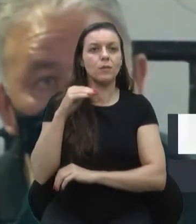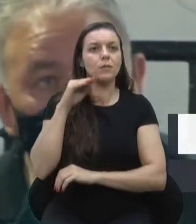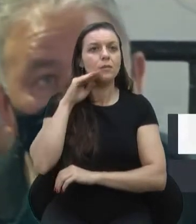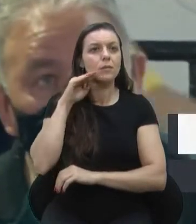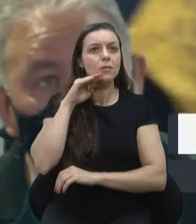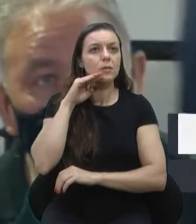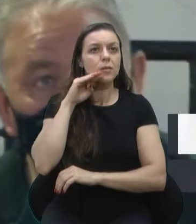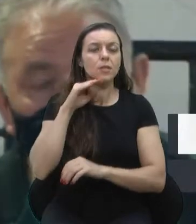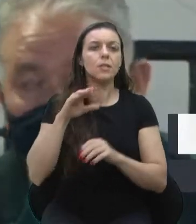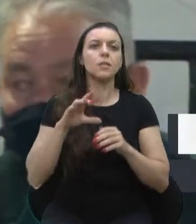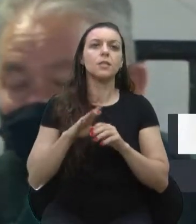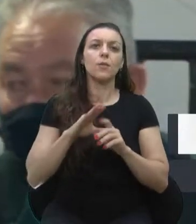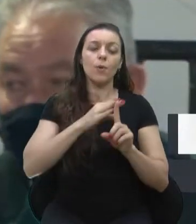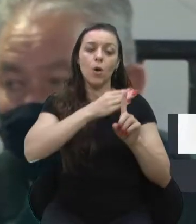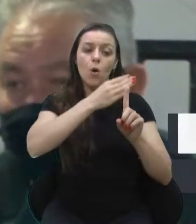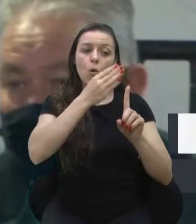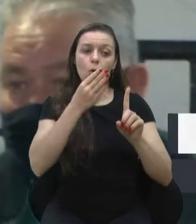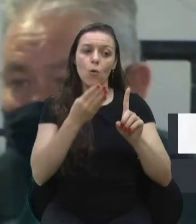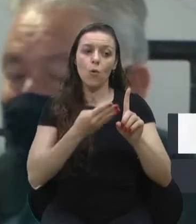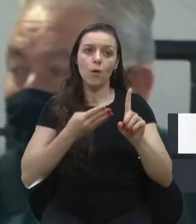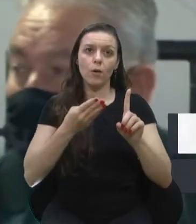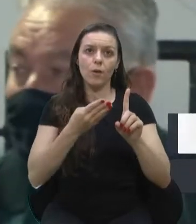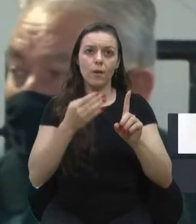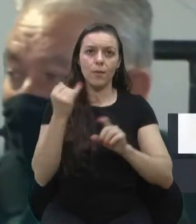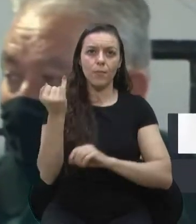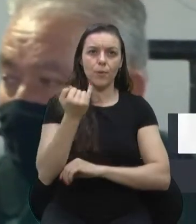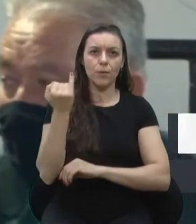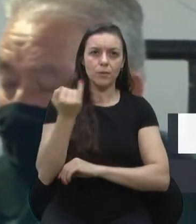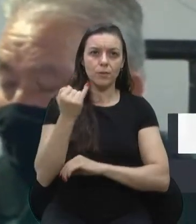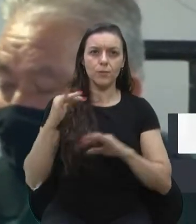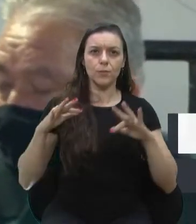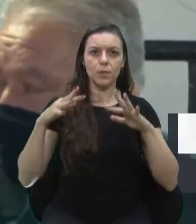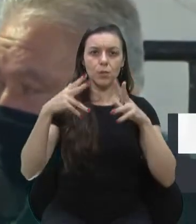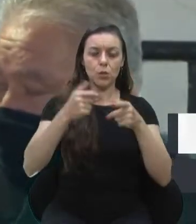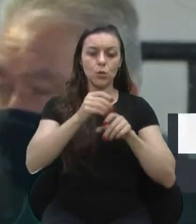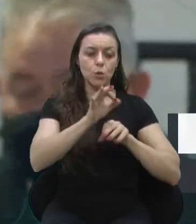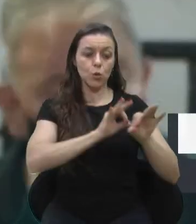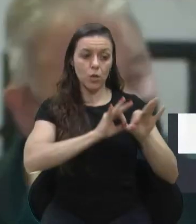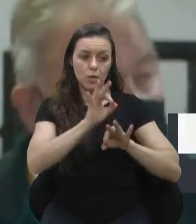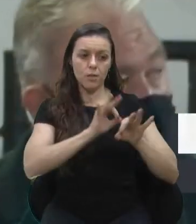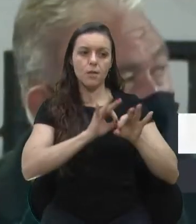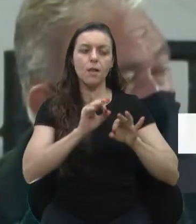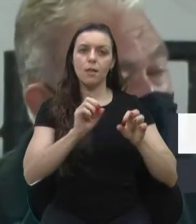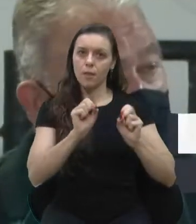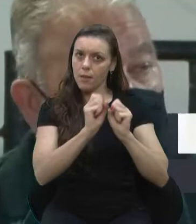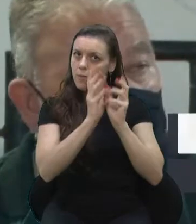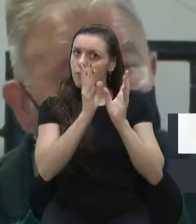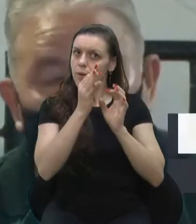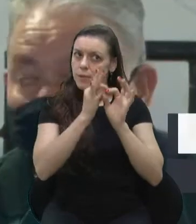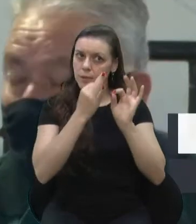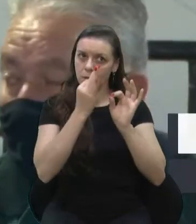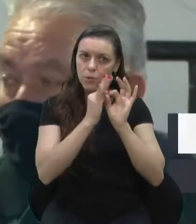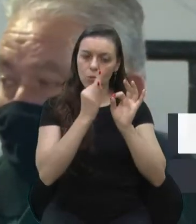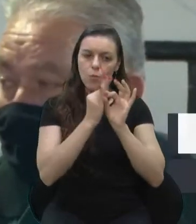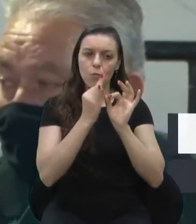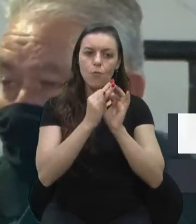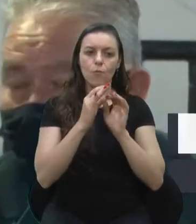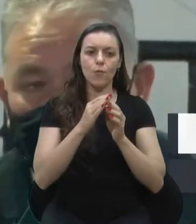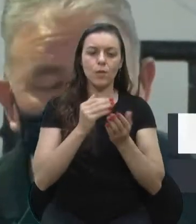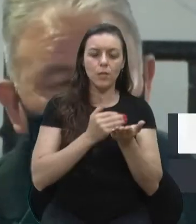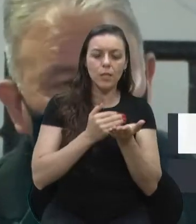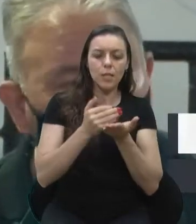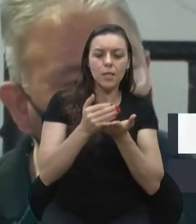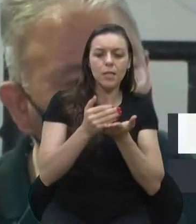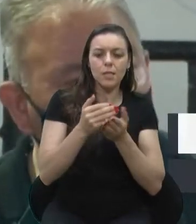Um voto de congratulações importante para todos que estão na organização da Festa da Uva, que desde o início, desde a